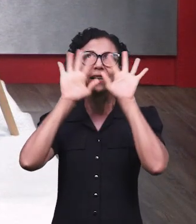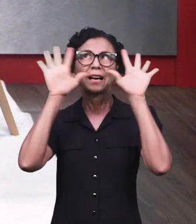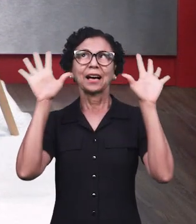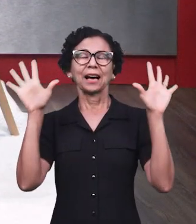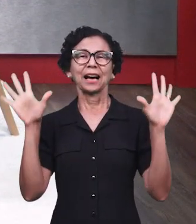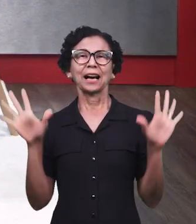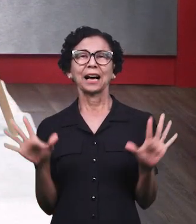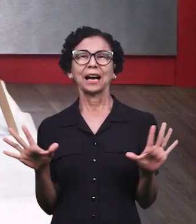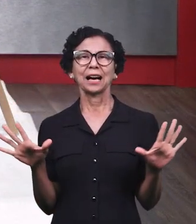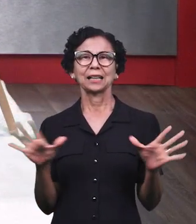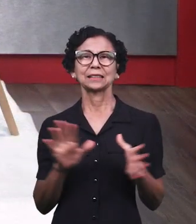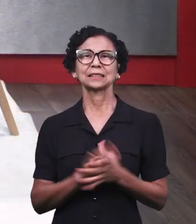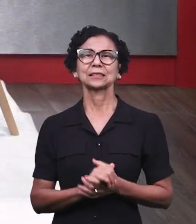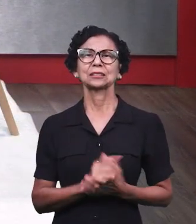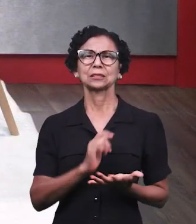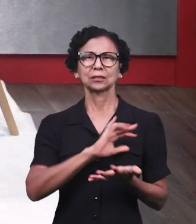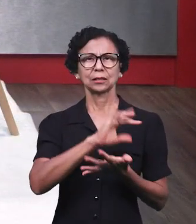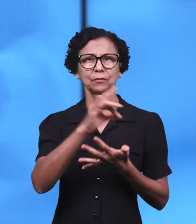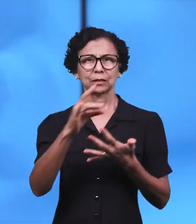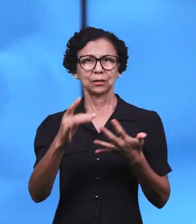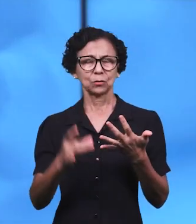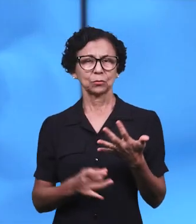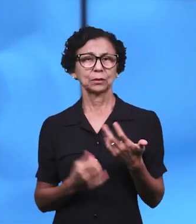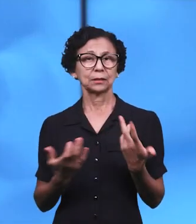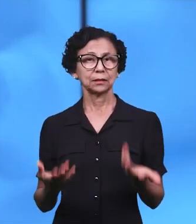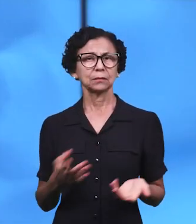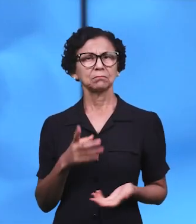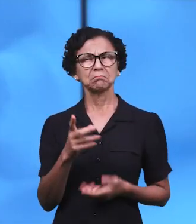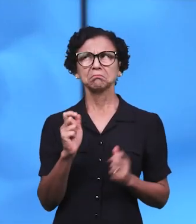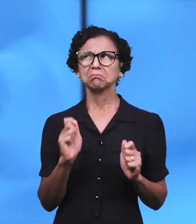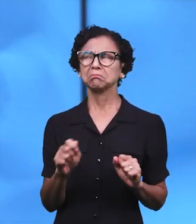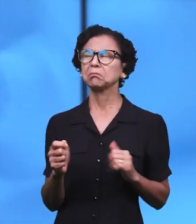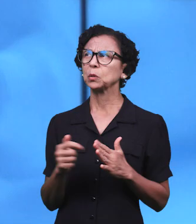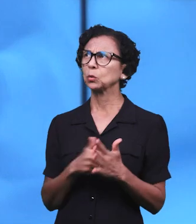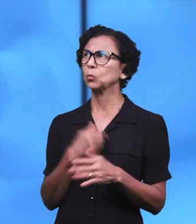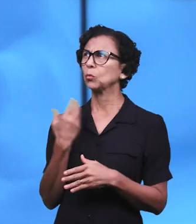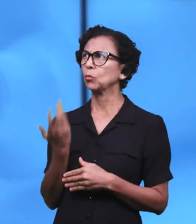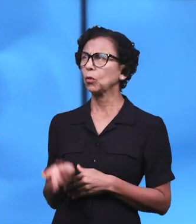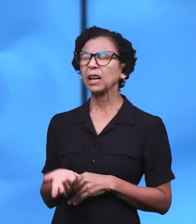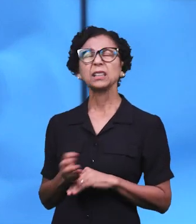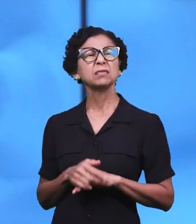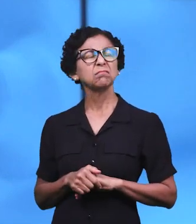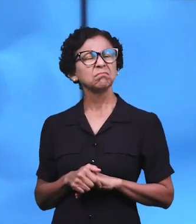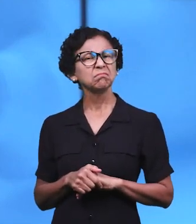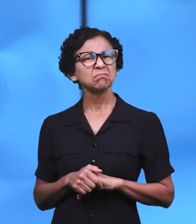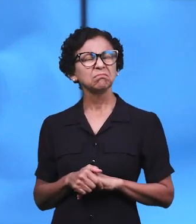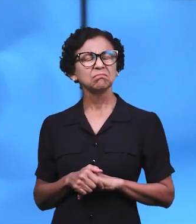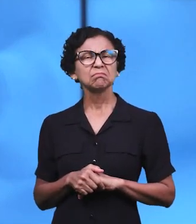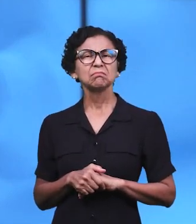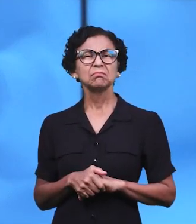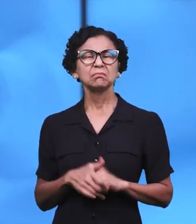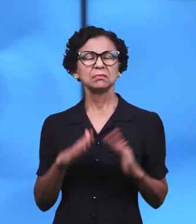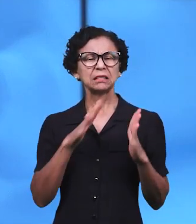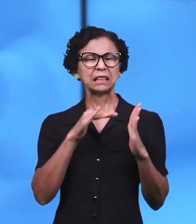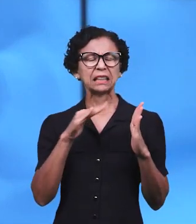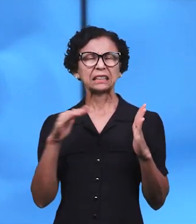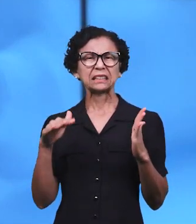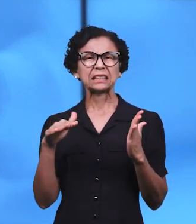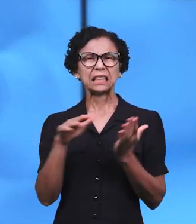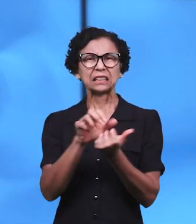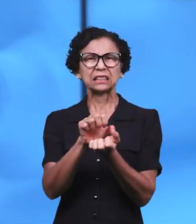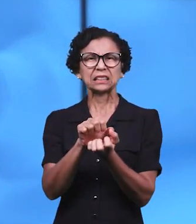né? Não. Um conjunto de fatores. Isso. E aí você de casa pode estar se perguntando, mas podemos considerar, doutora, a estética